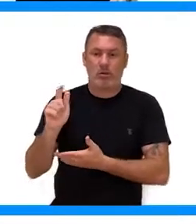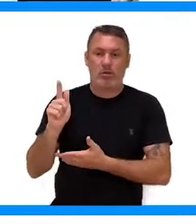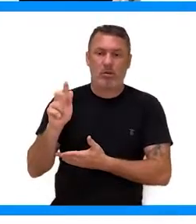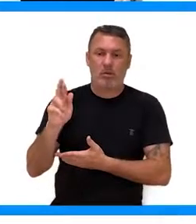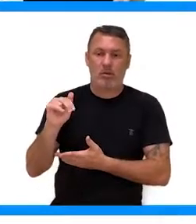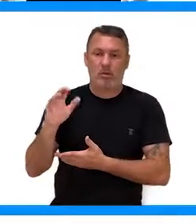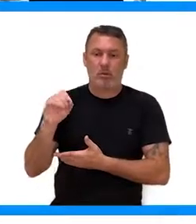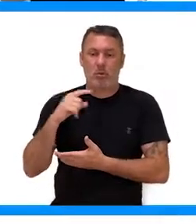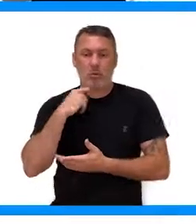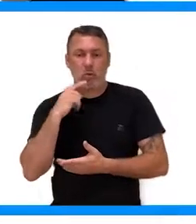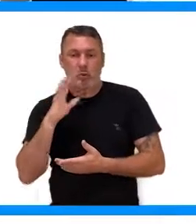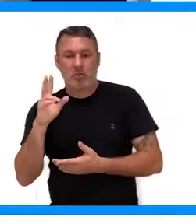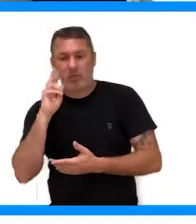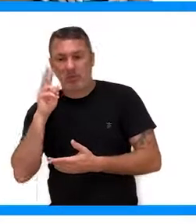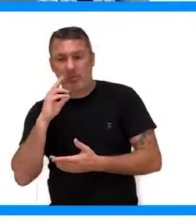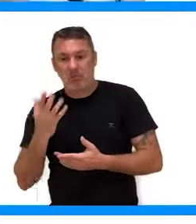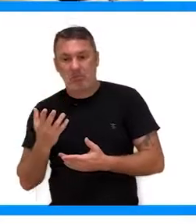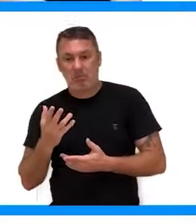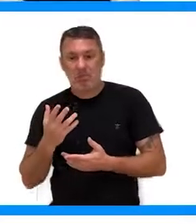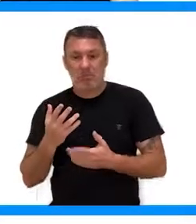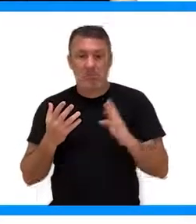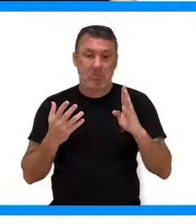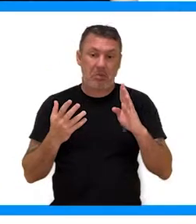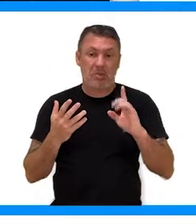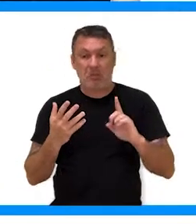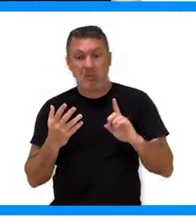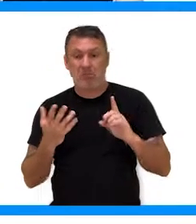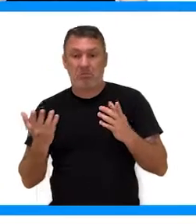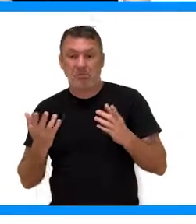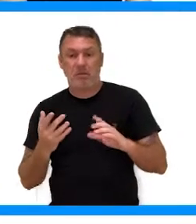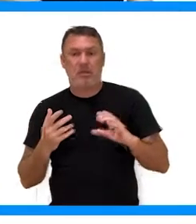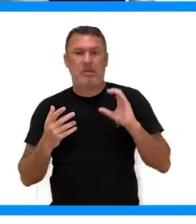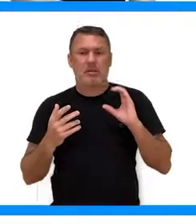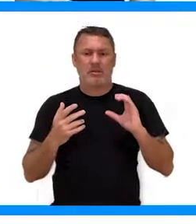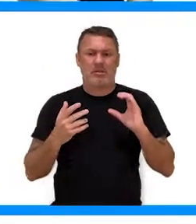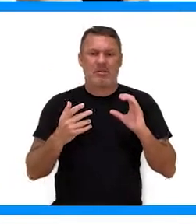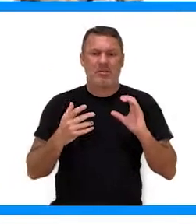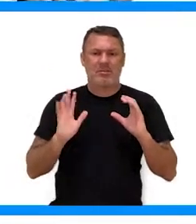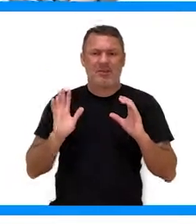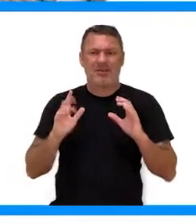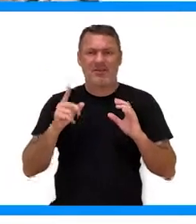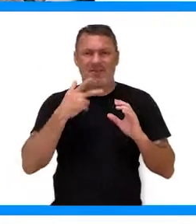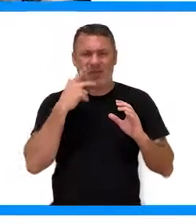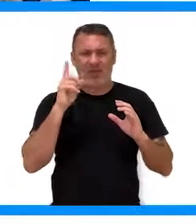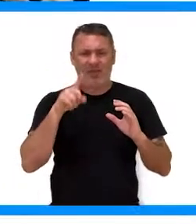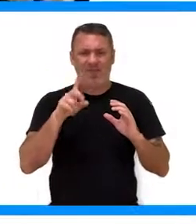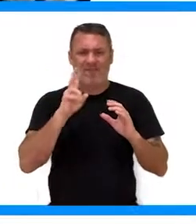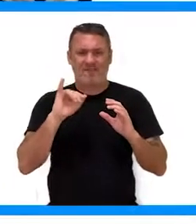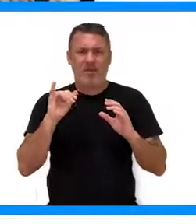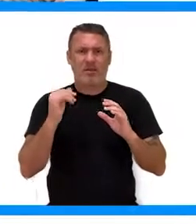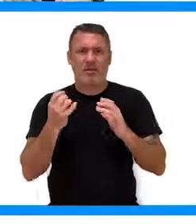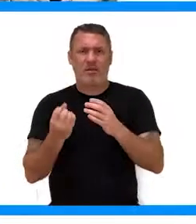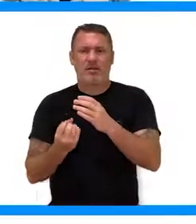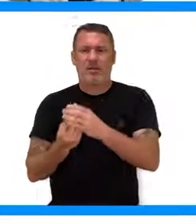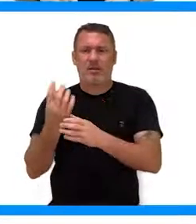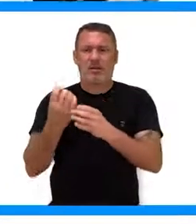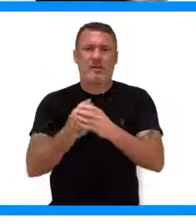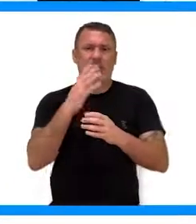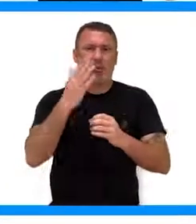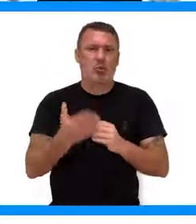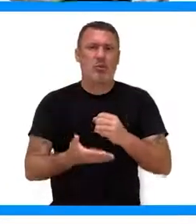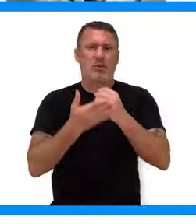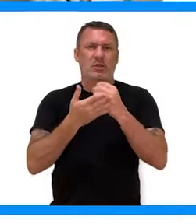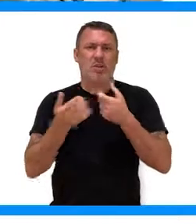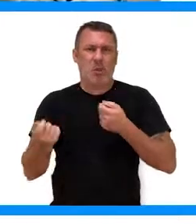uma dúvida. Então vamos imaginar que você está em dúvida entre a B e a D. Concentração de produção sustentável? Peraí, quem garante que